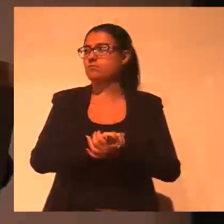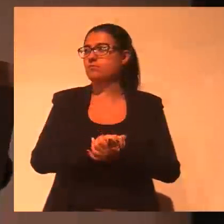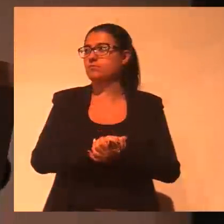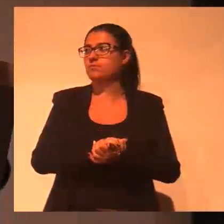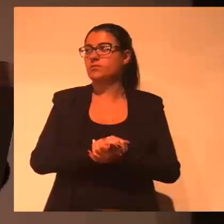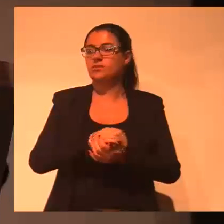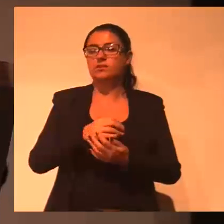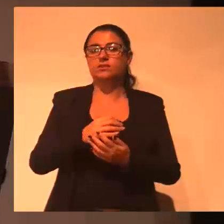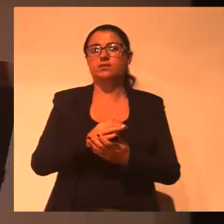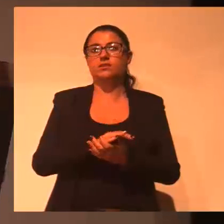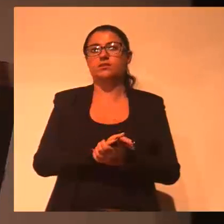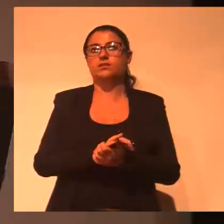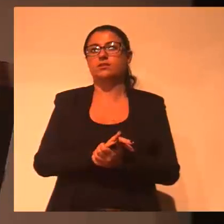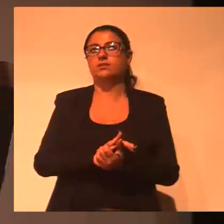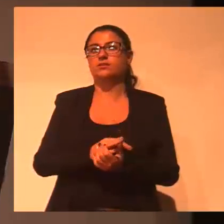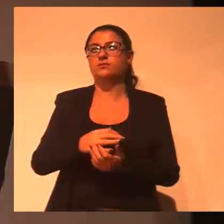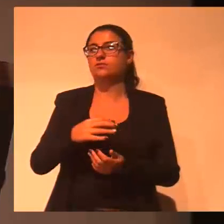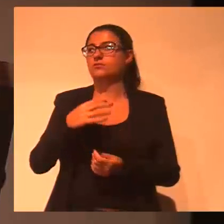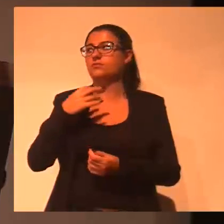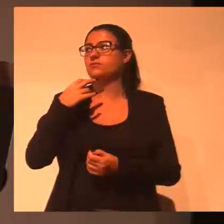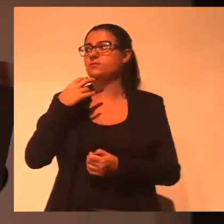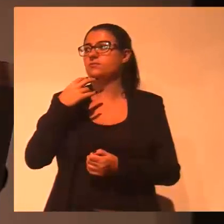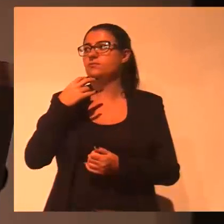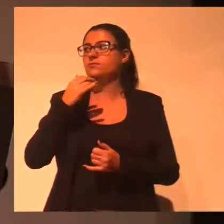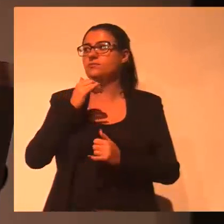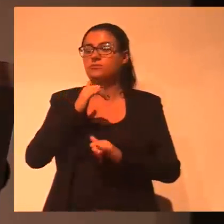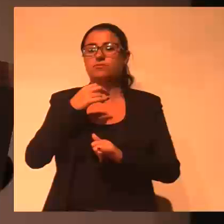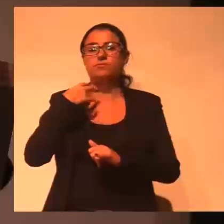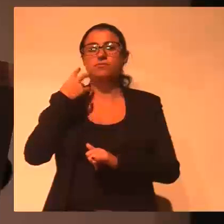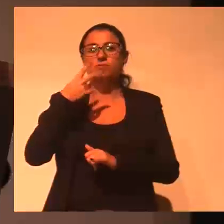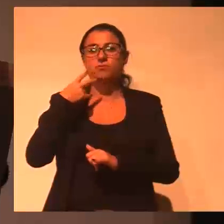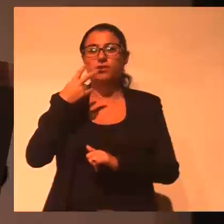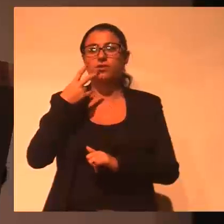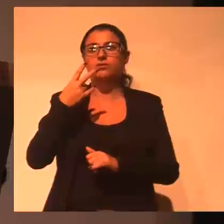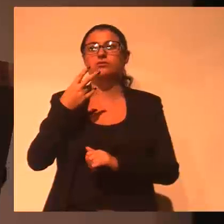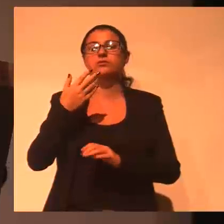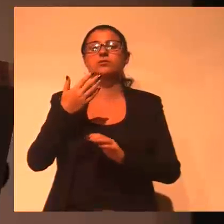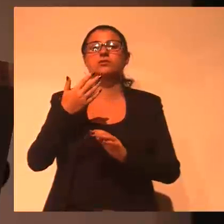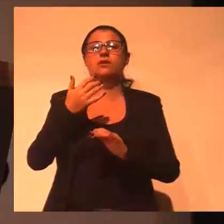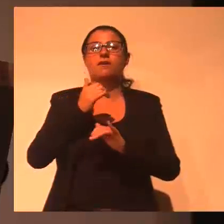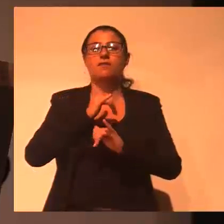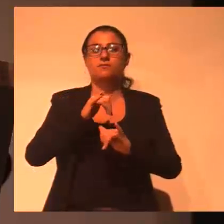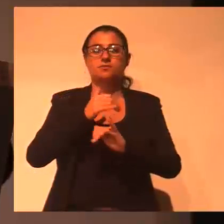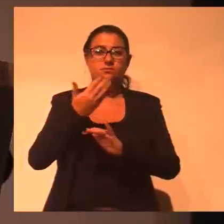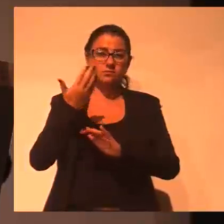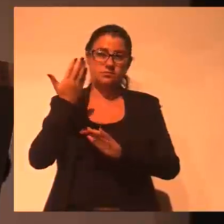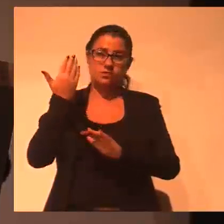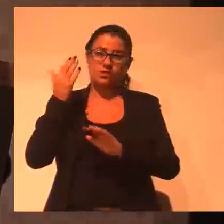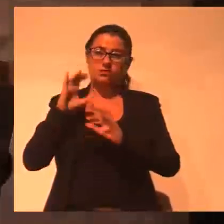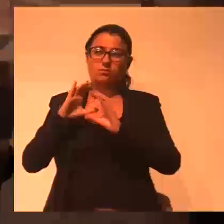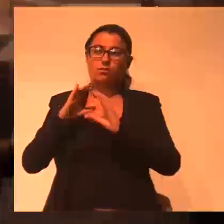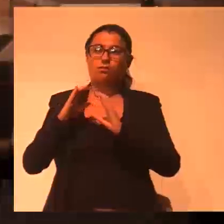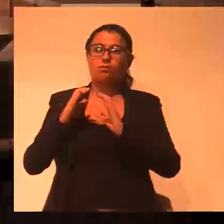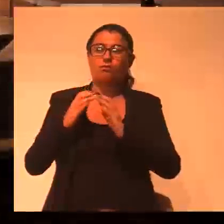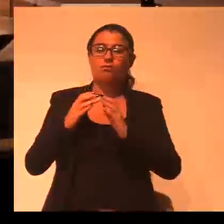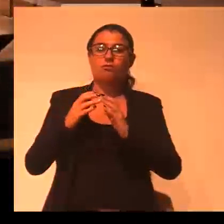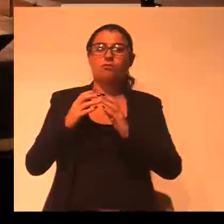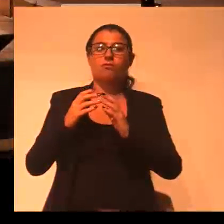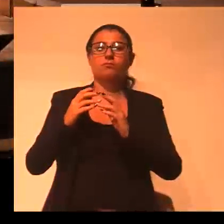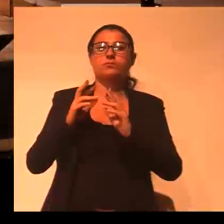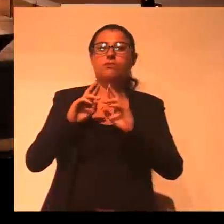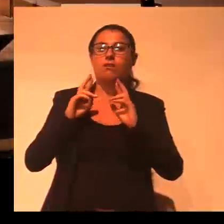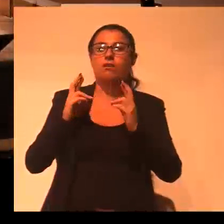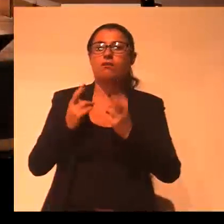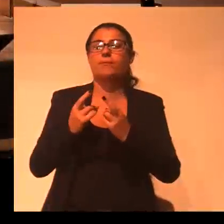vereador, que eles foram previamente avisados, viu, novo vereador? A comissão está fazendo tudo